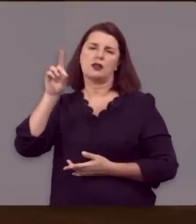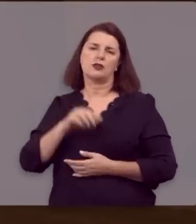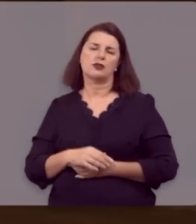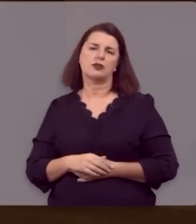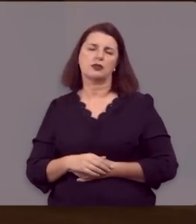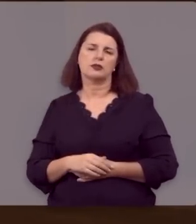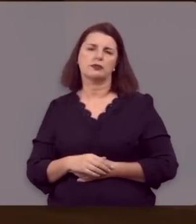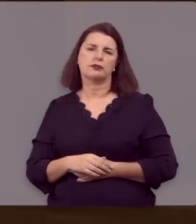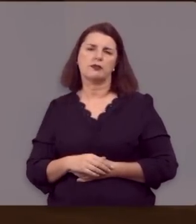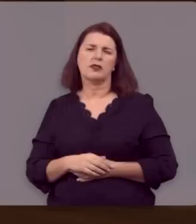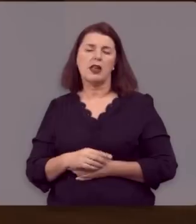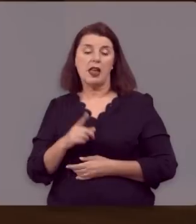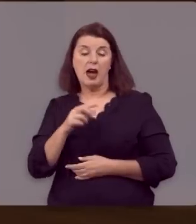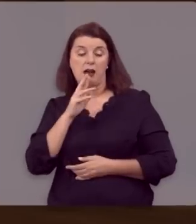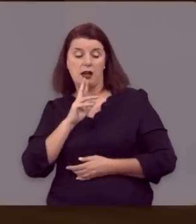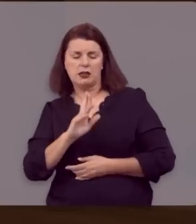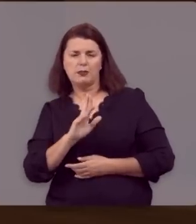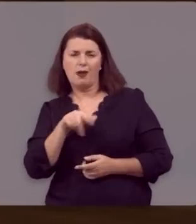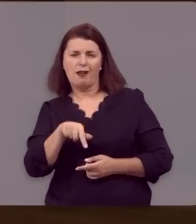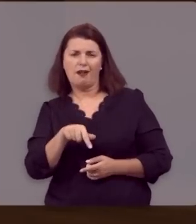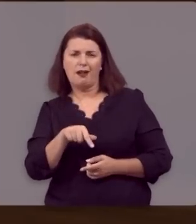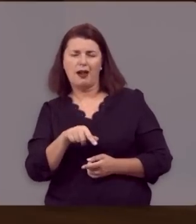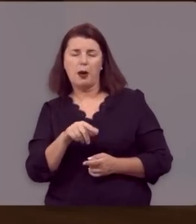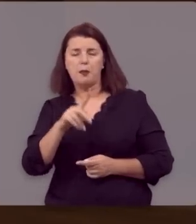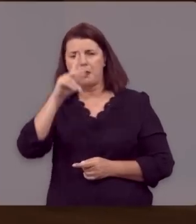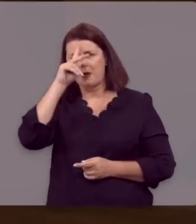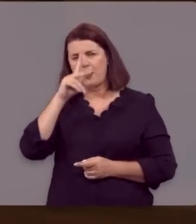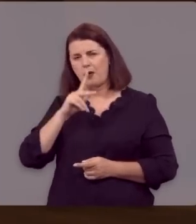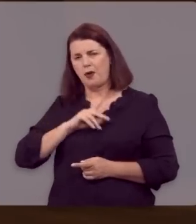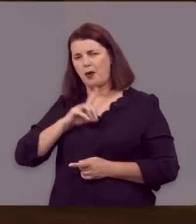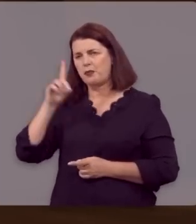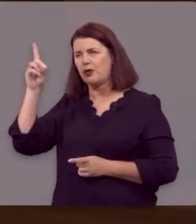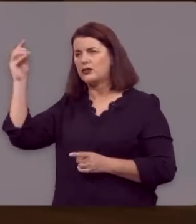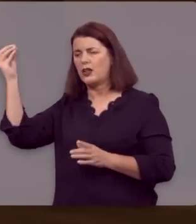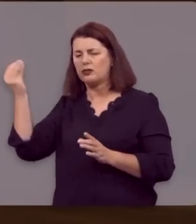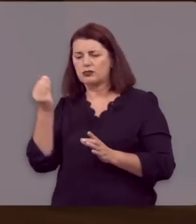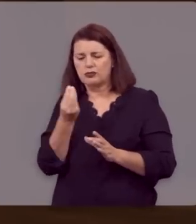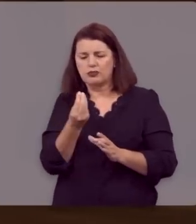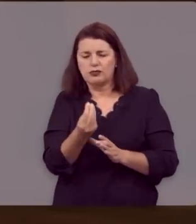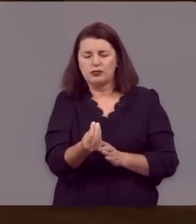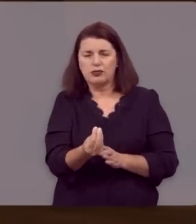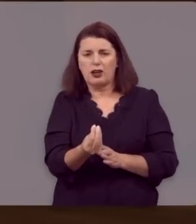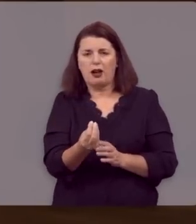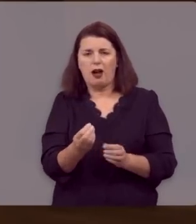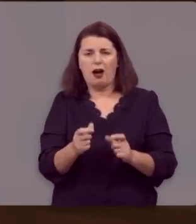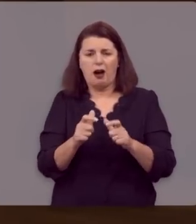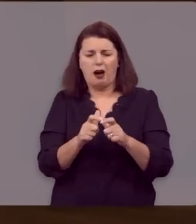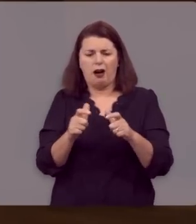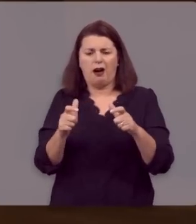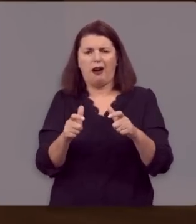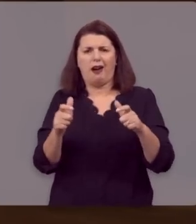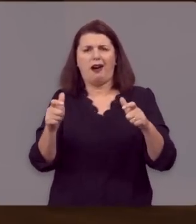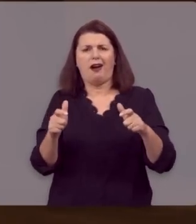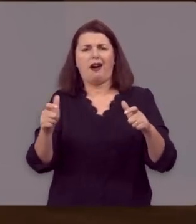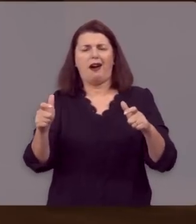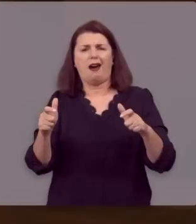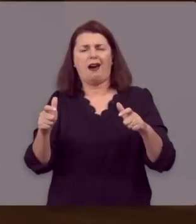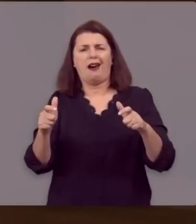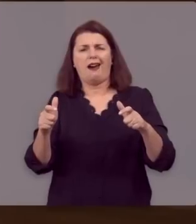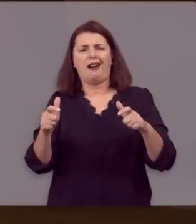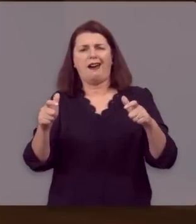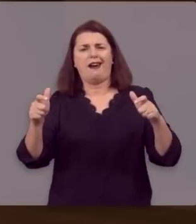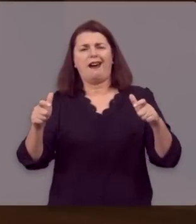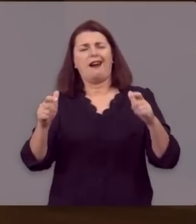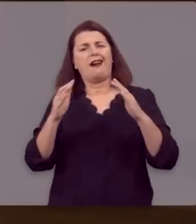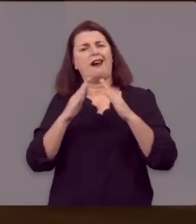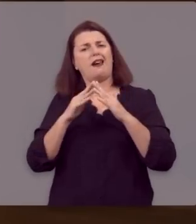seu meio, e o resultado disso é que o próprio Deus acrescenta. O crescimento da igreja é uma obra do